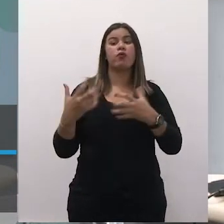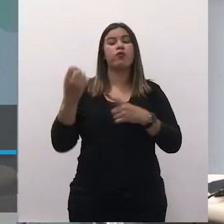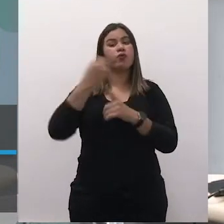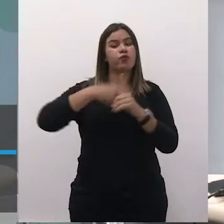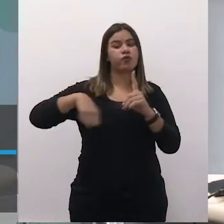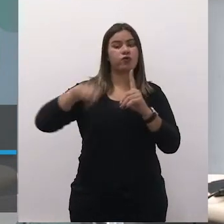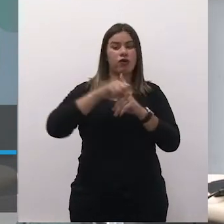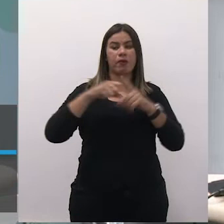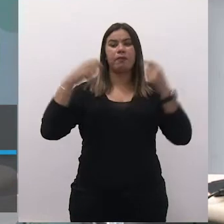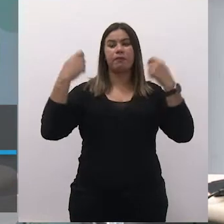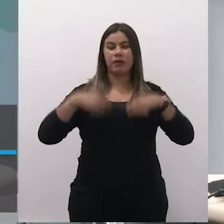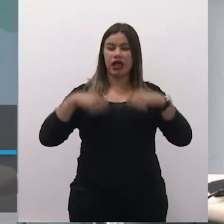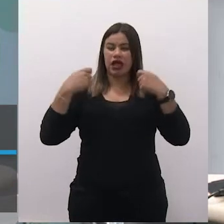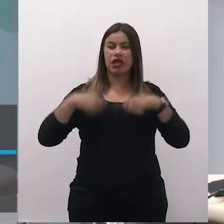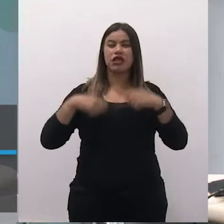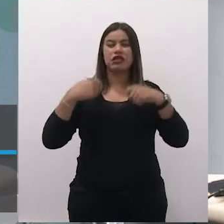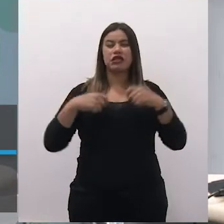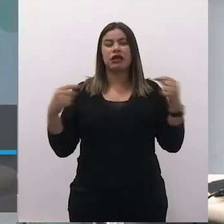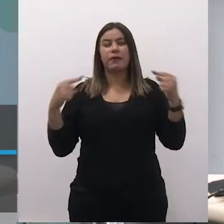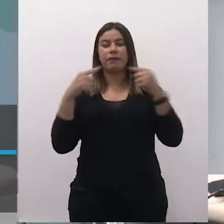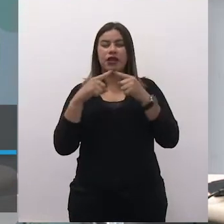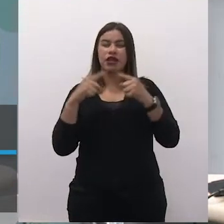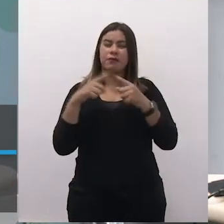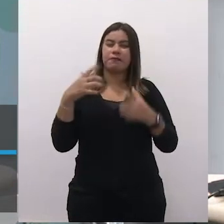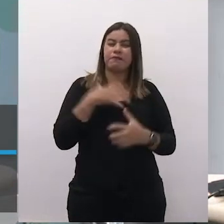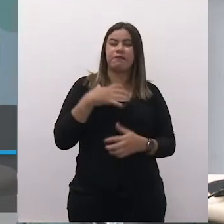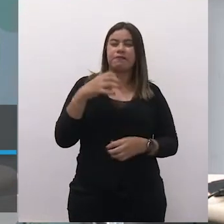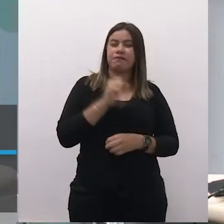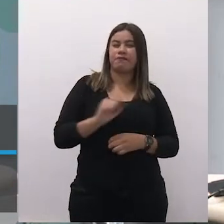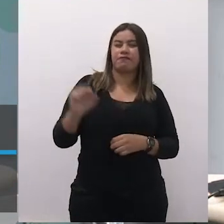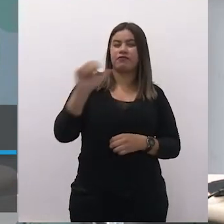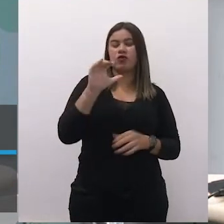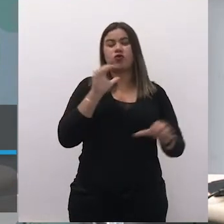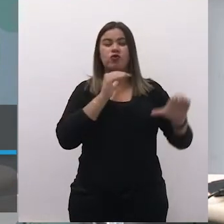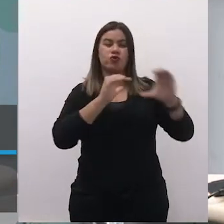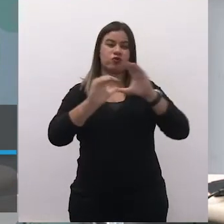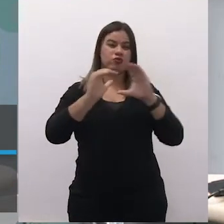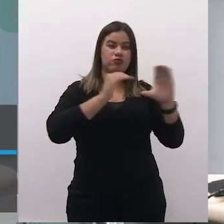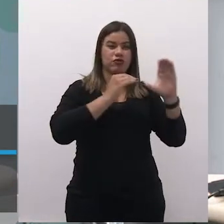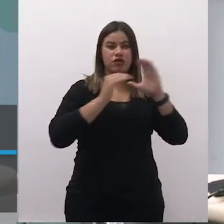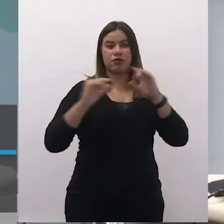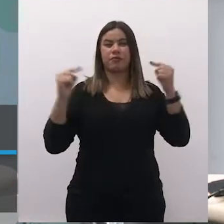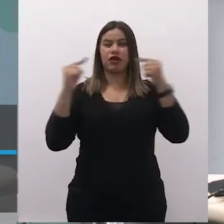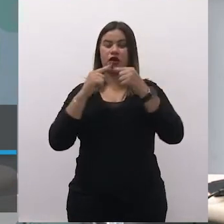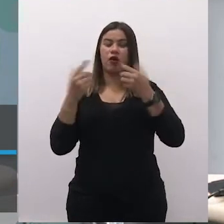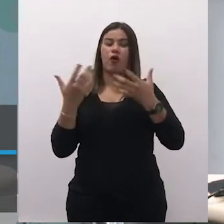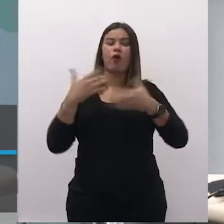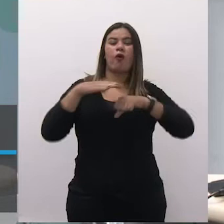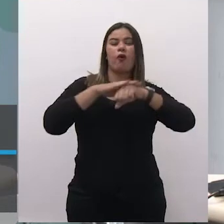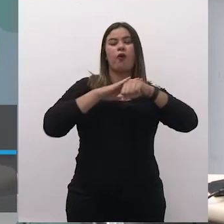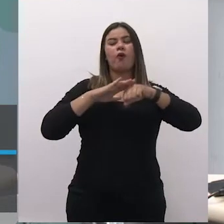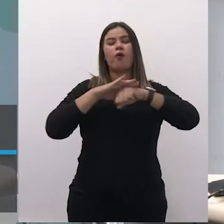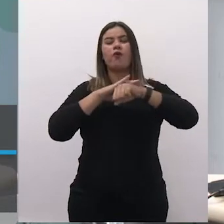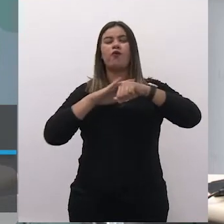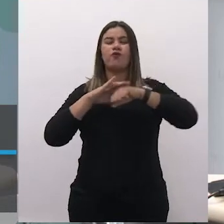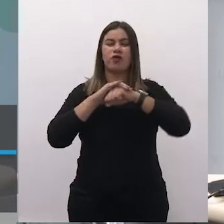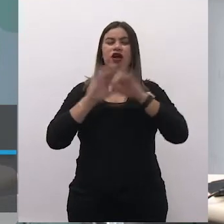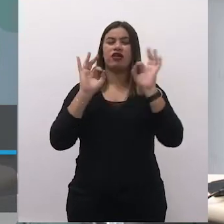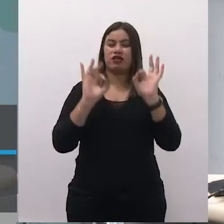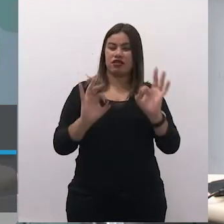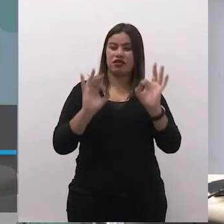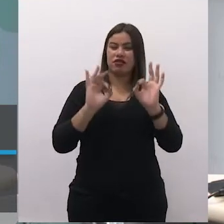ter esse espaço de a gente valorizar uma comunicação por meio do diálogo, uma comunicação